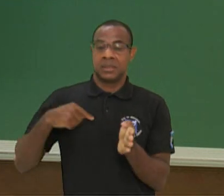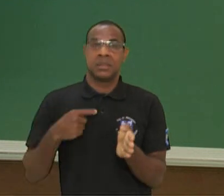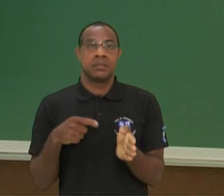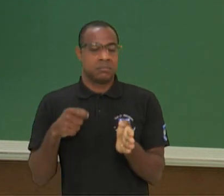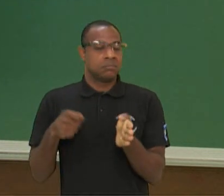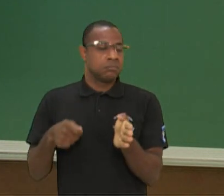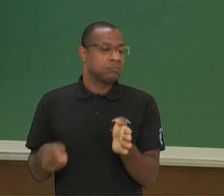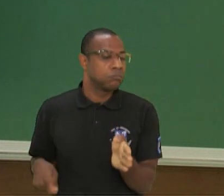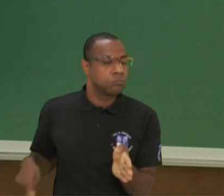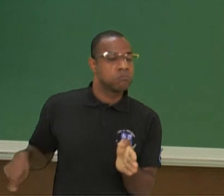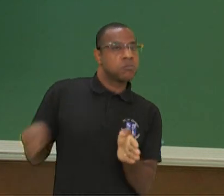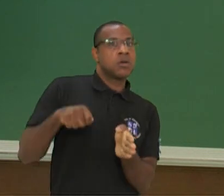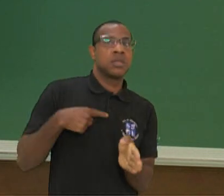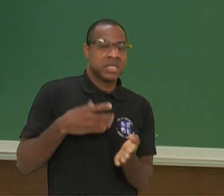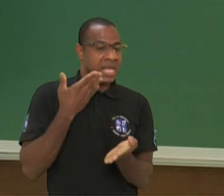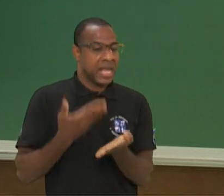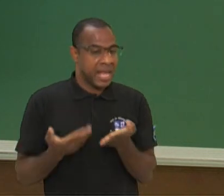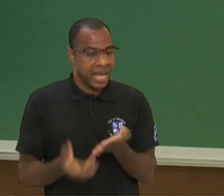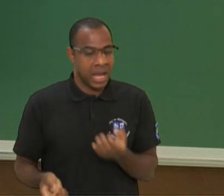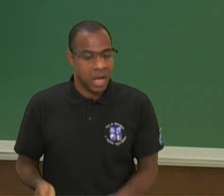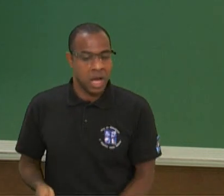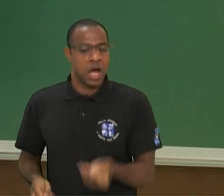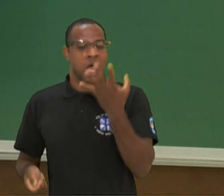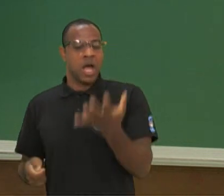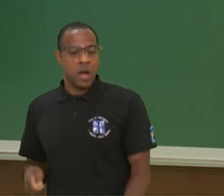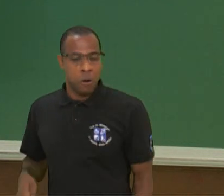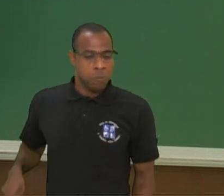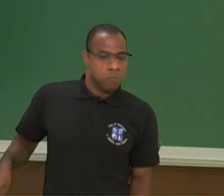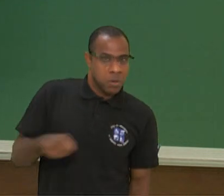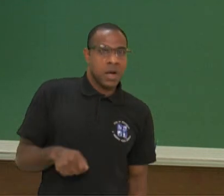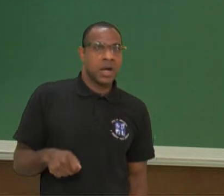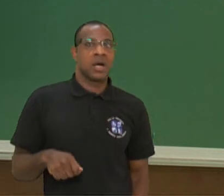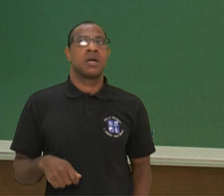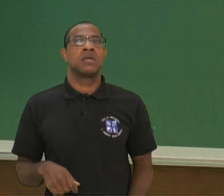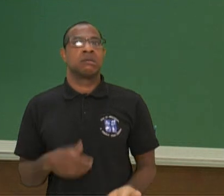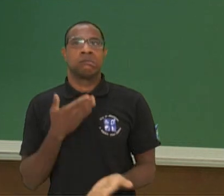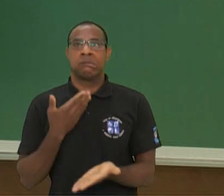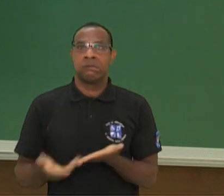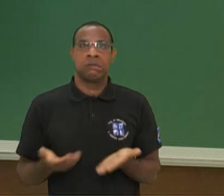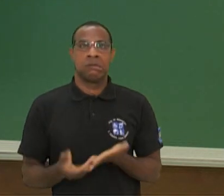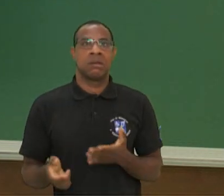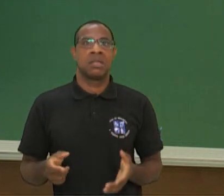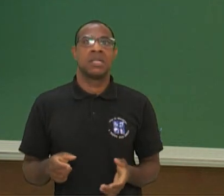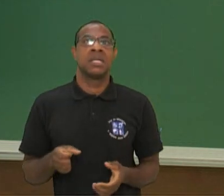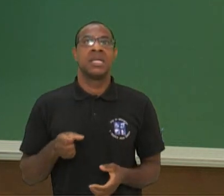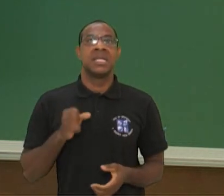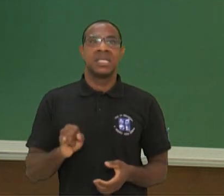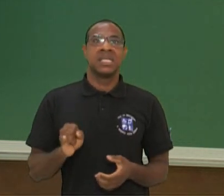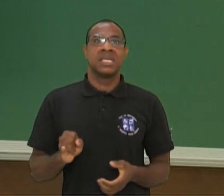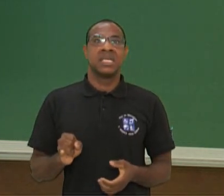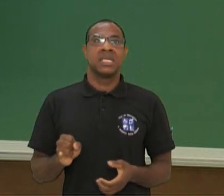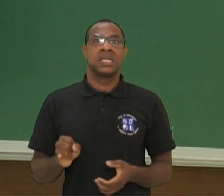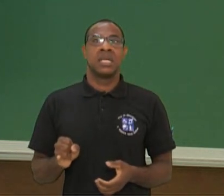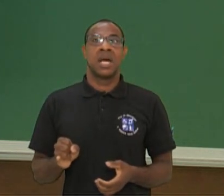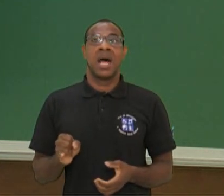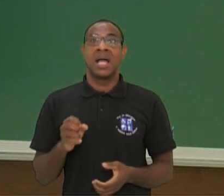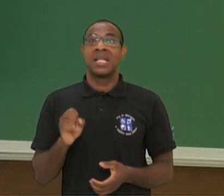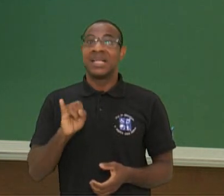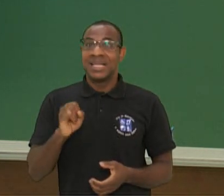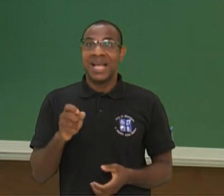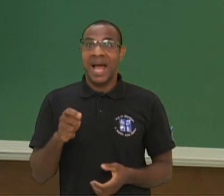quando você erra o saque, se você errar a resposta a esse saque, caso a bola toque 2